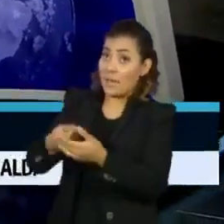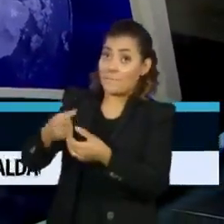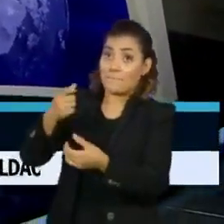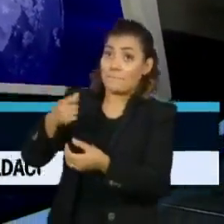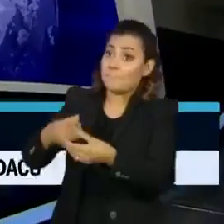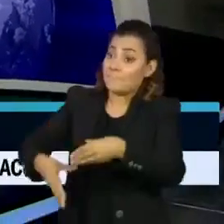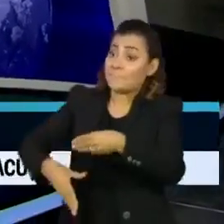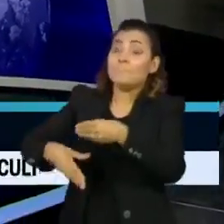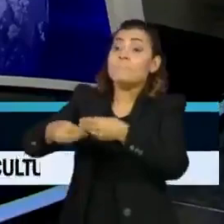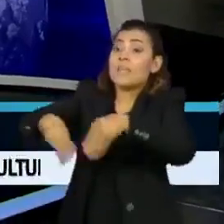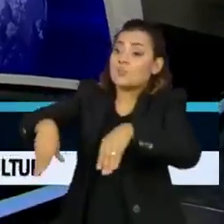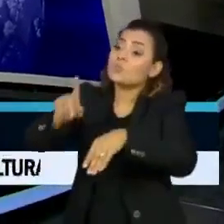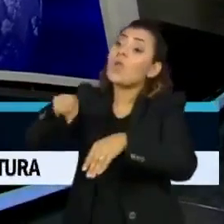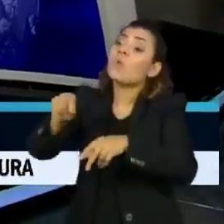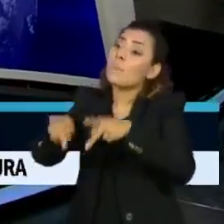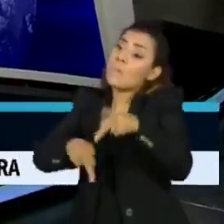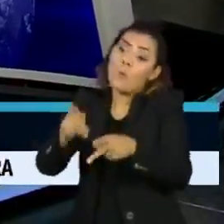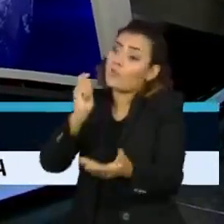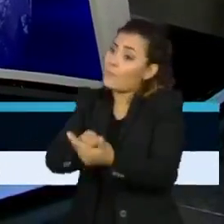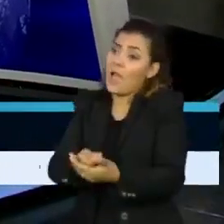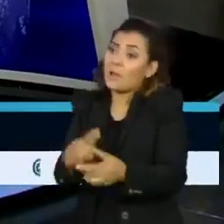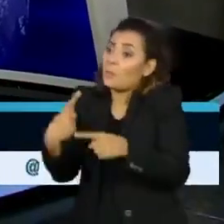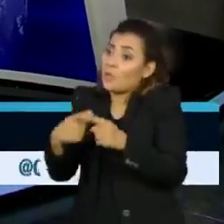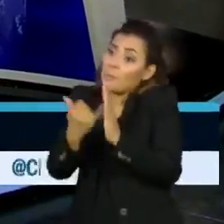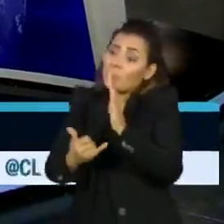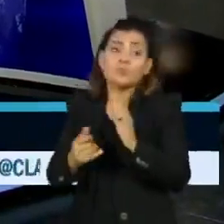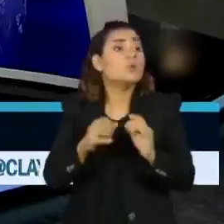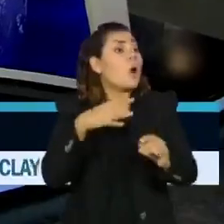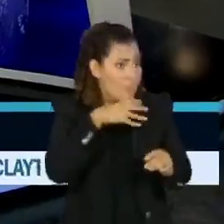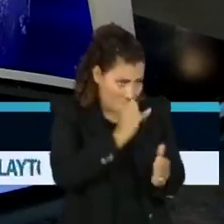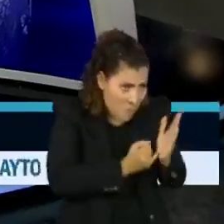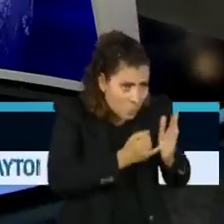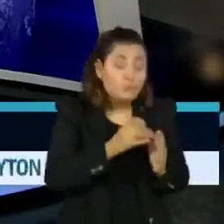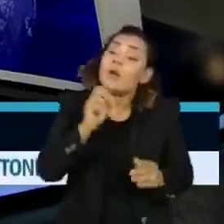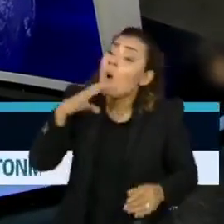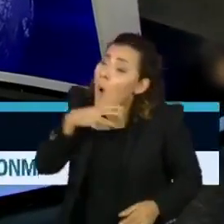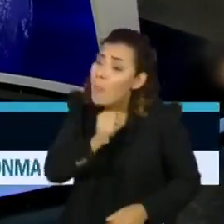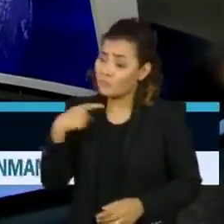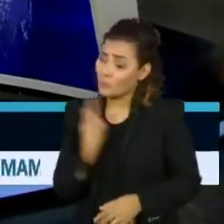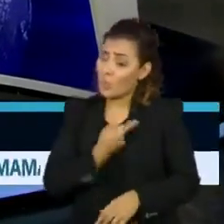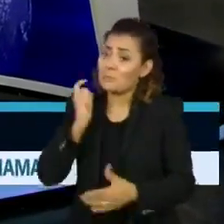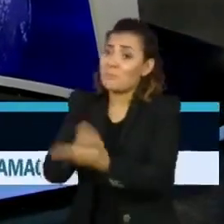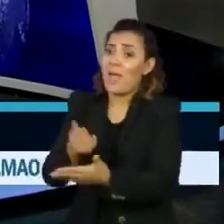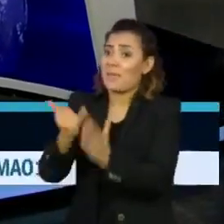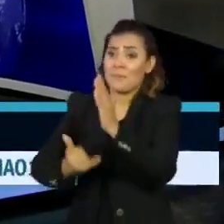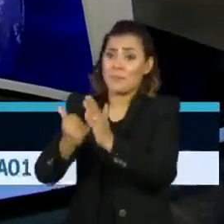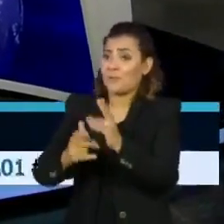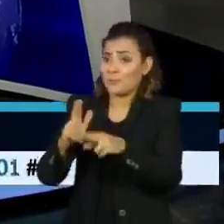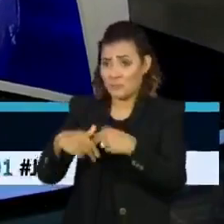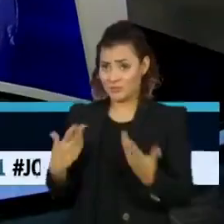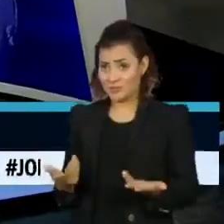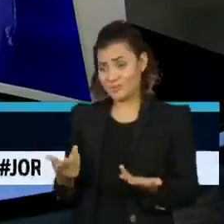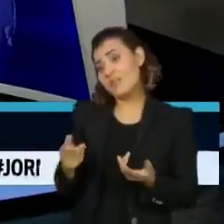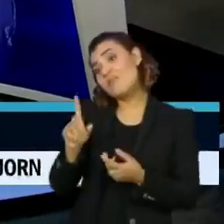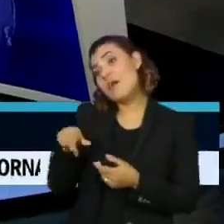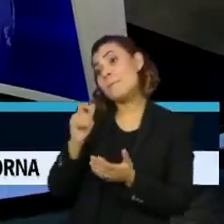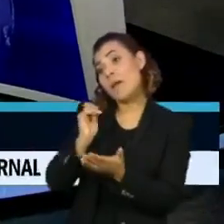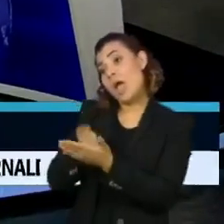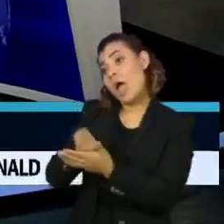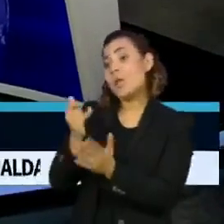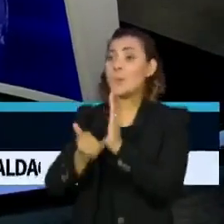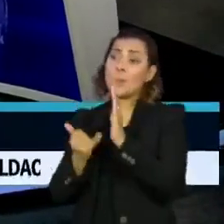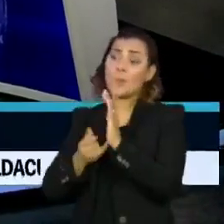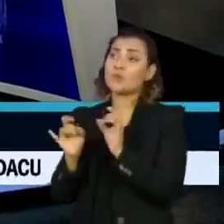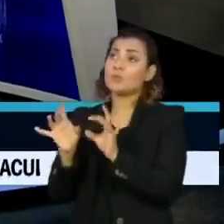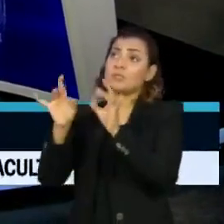quem paga é o contribuinte. Em forma de imposto? Claro, somos nós que recolhemos imposto. Se ele vai colocar um imposto especial para isso, se ele vai